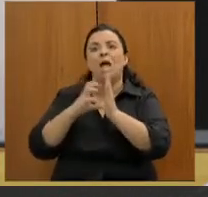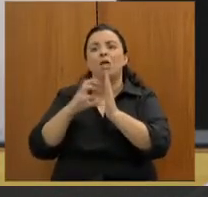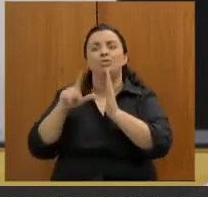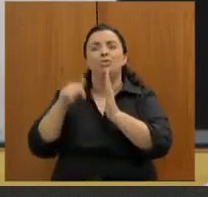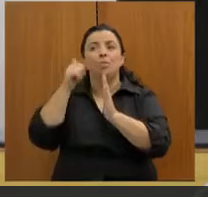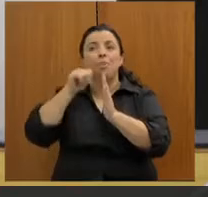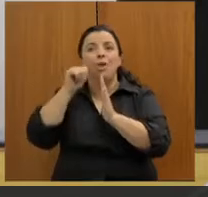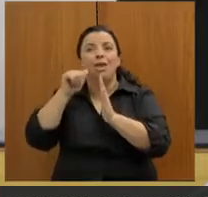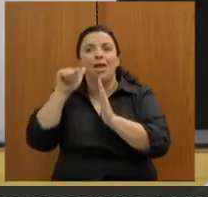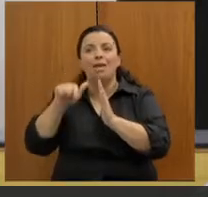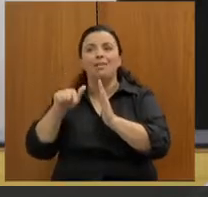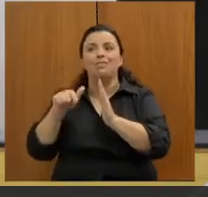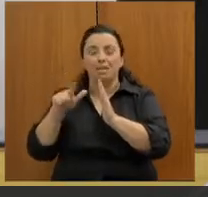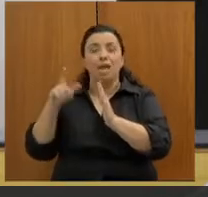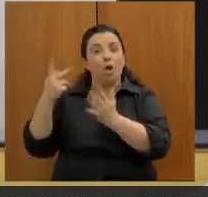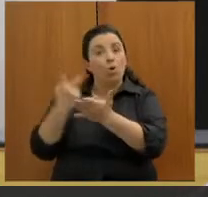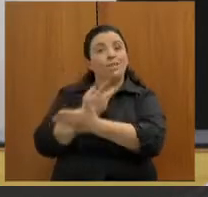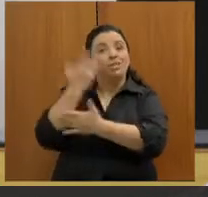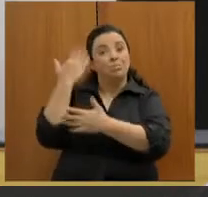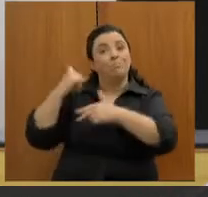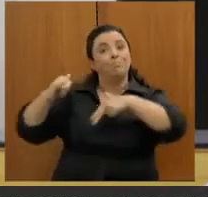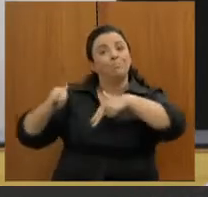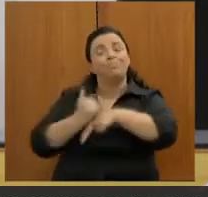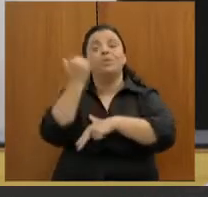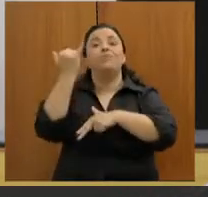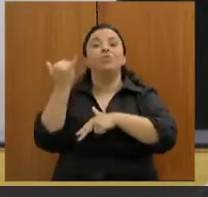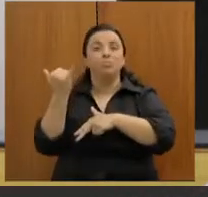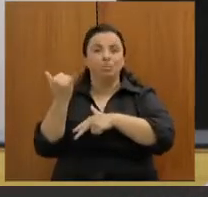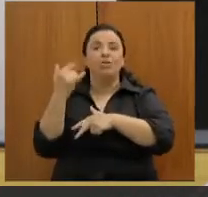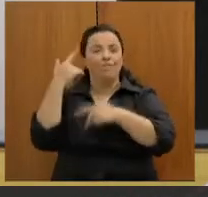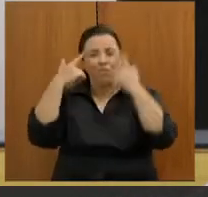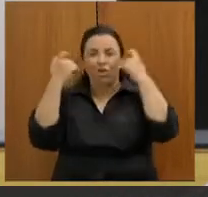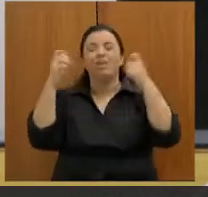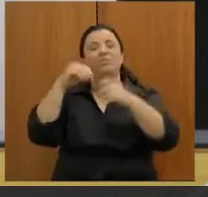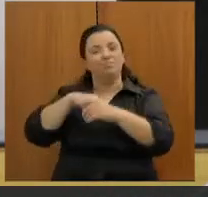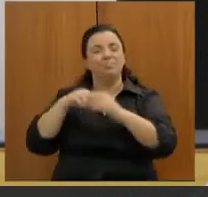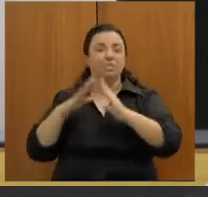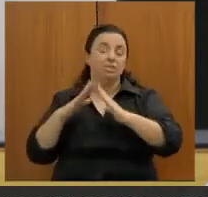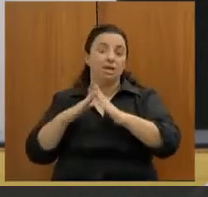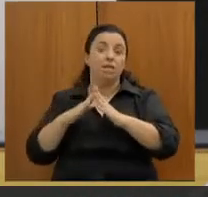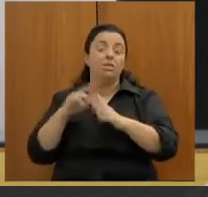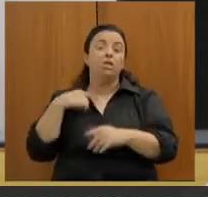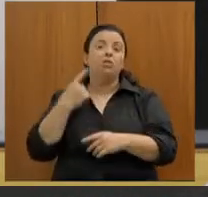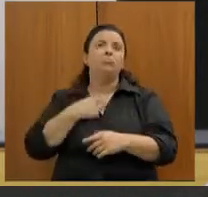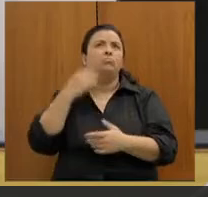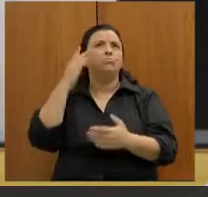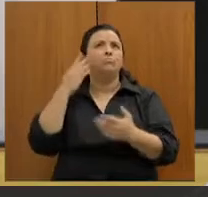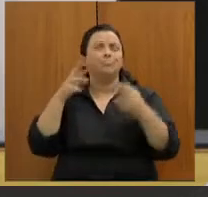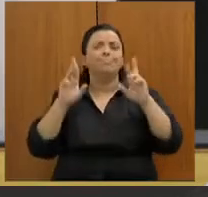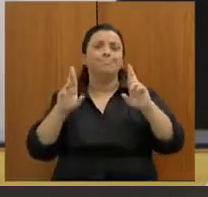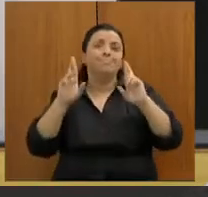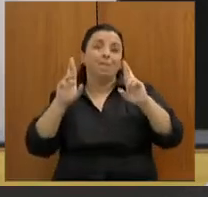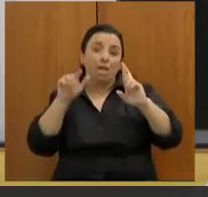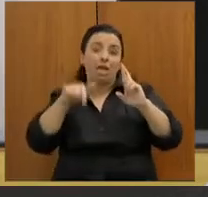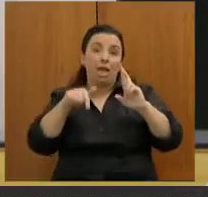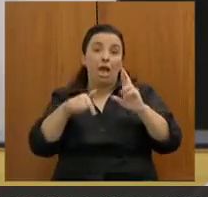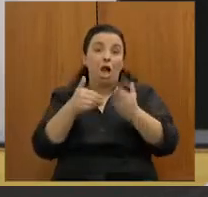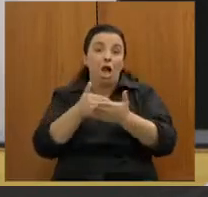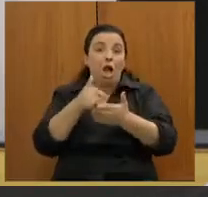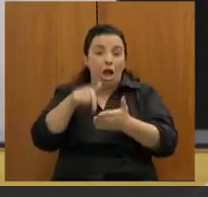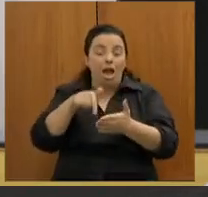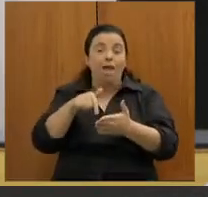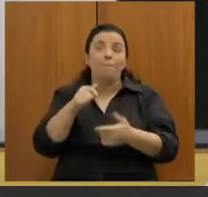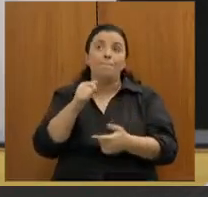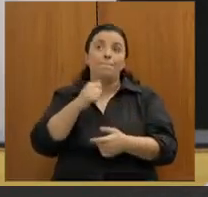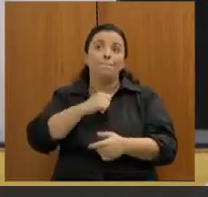e que nós esperamos e acreditamos que ainda neste mês de agosto um mês tão emblemático para todos